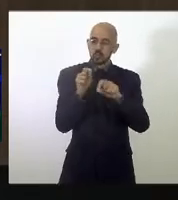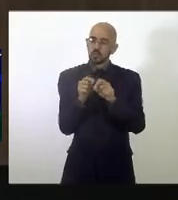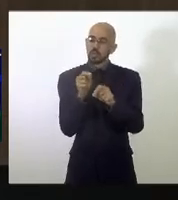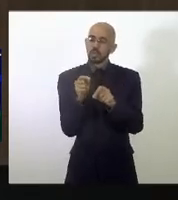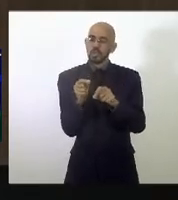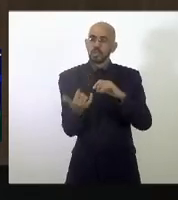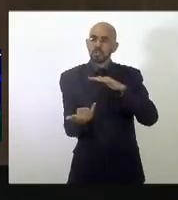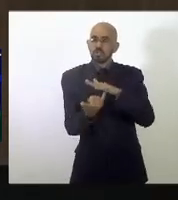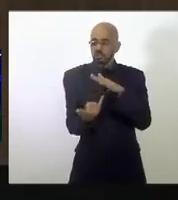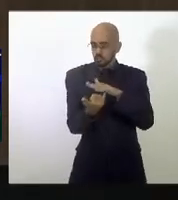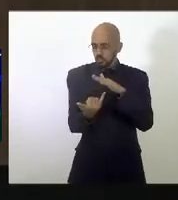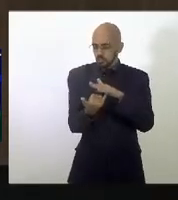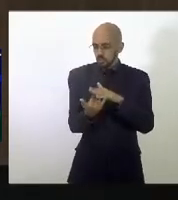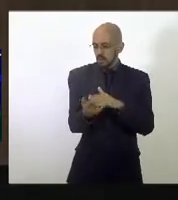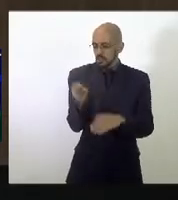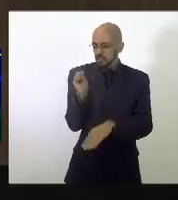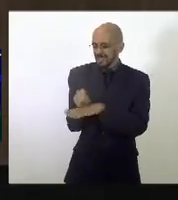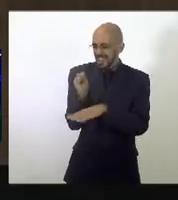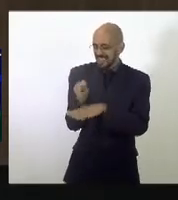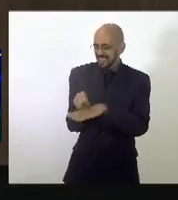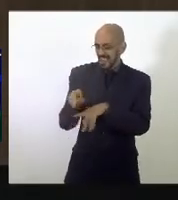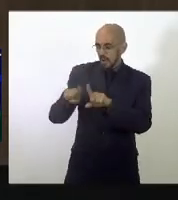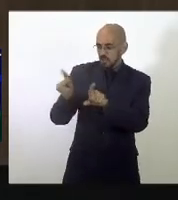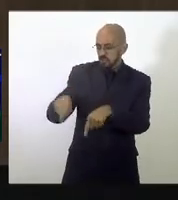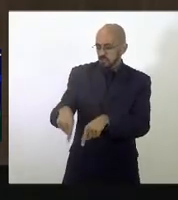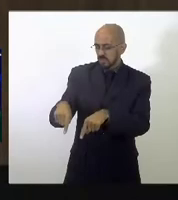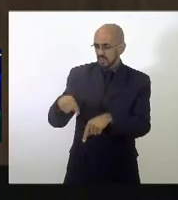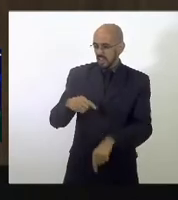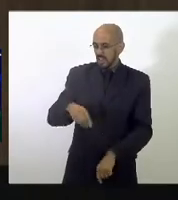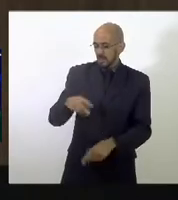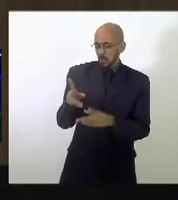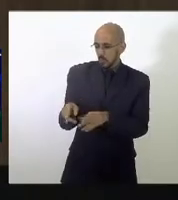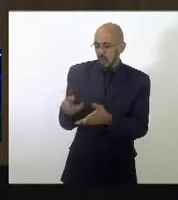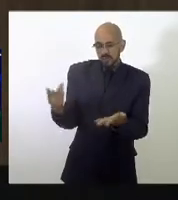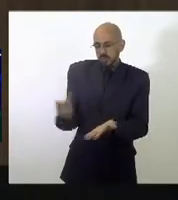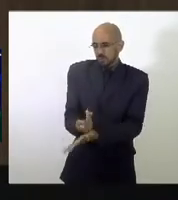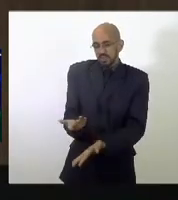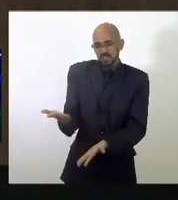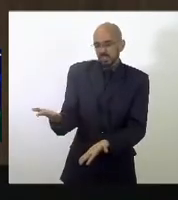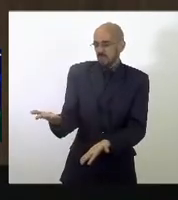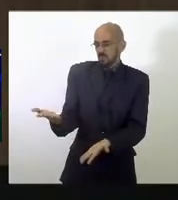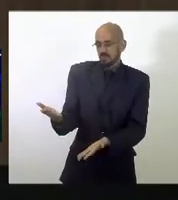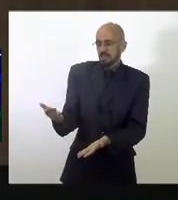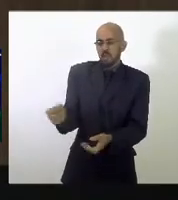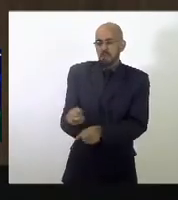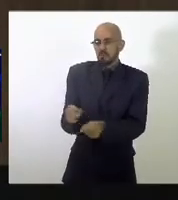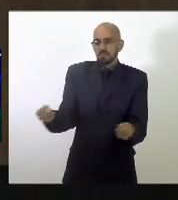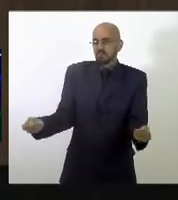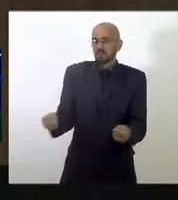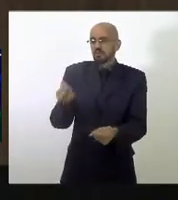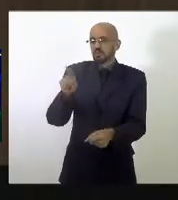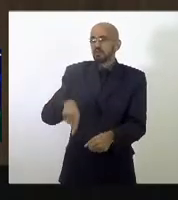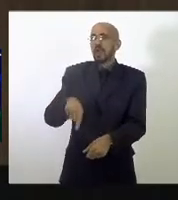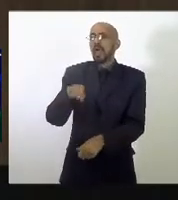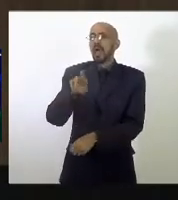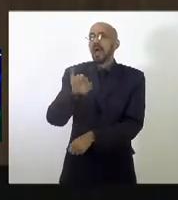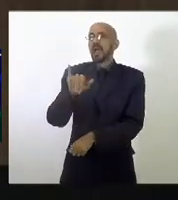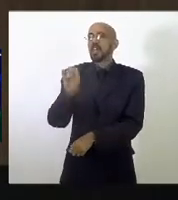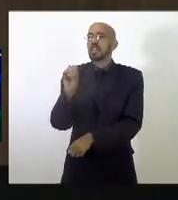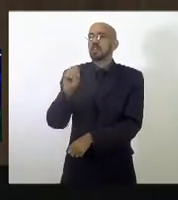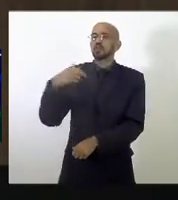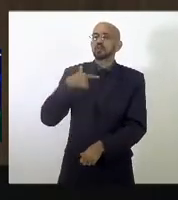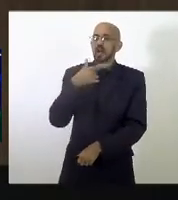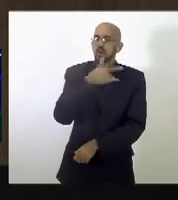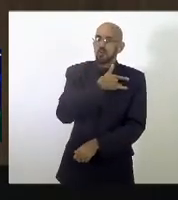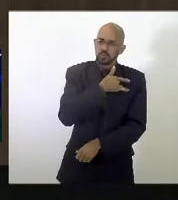os seus colaboradores dessa forma. E isso é a organização social Rio e Saúde, né?